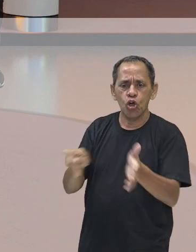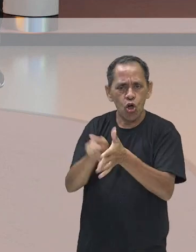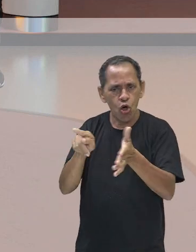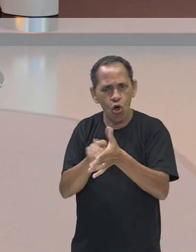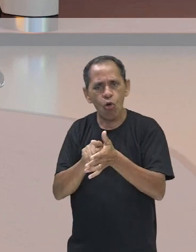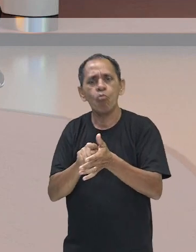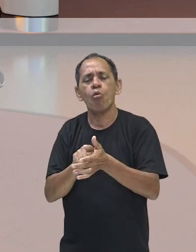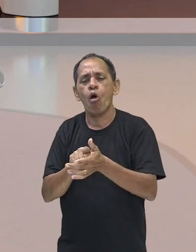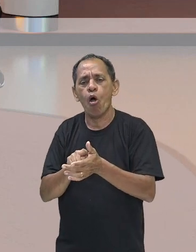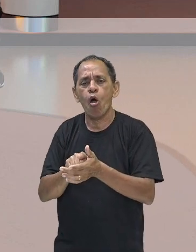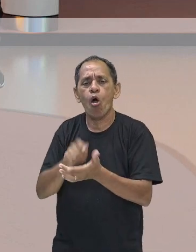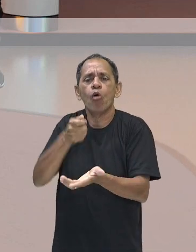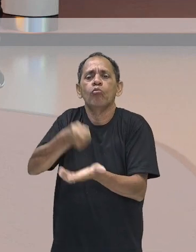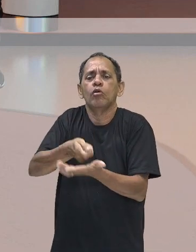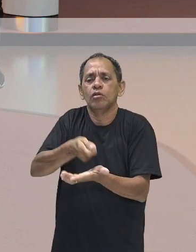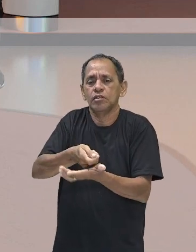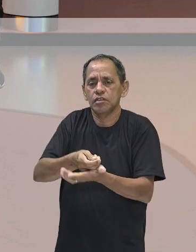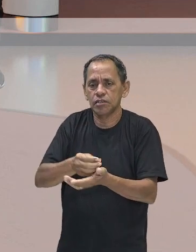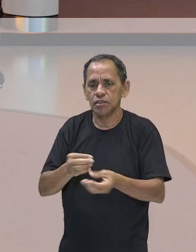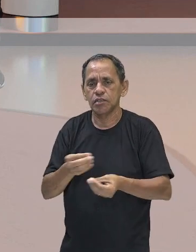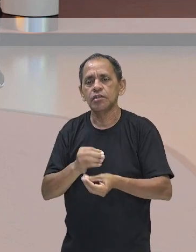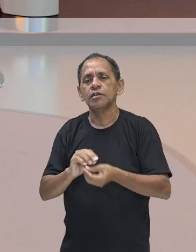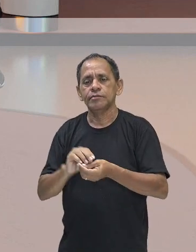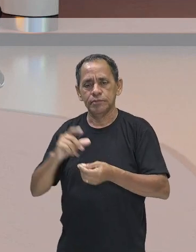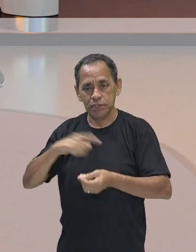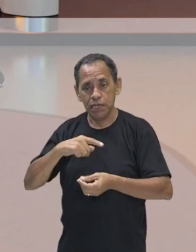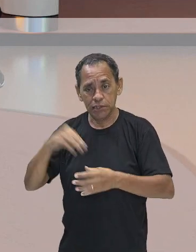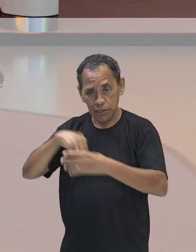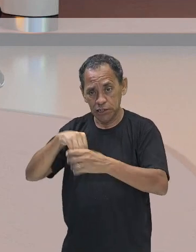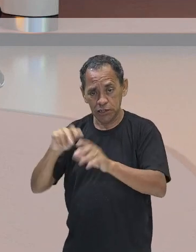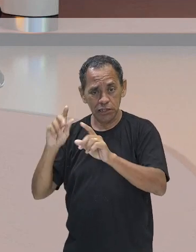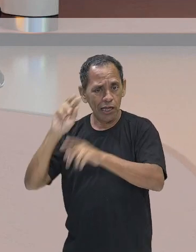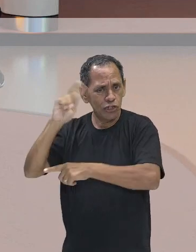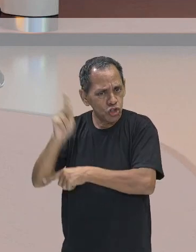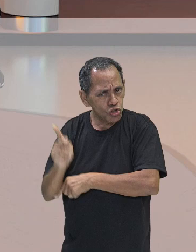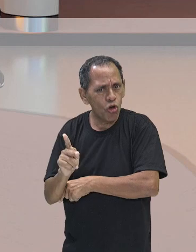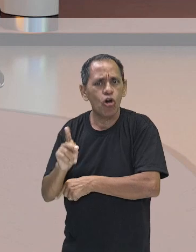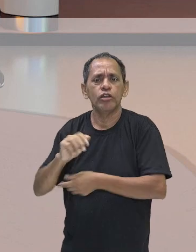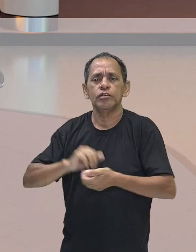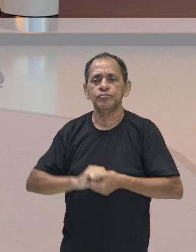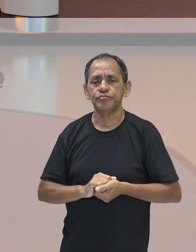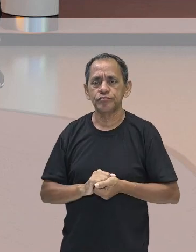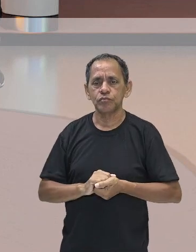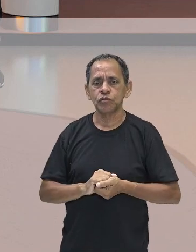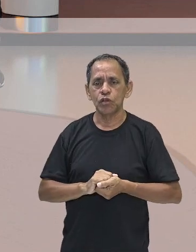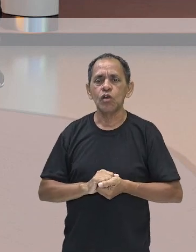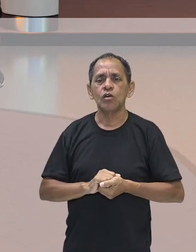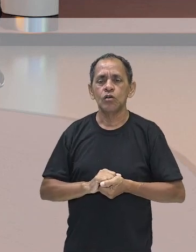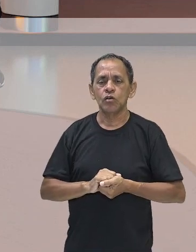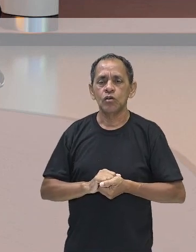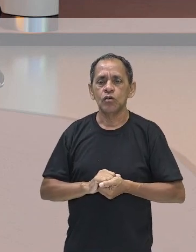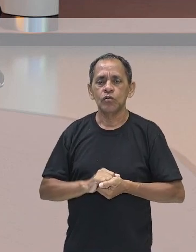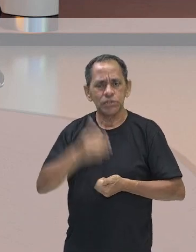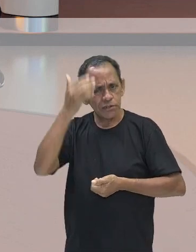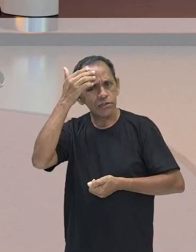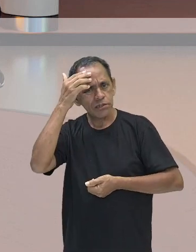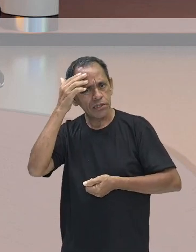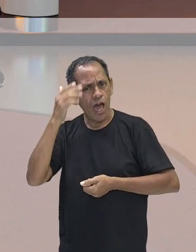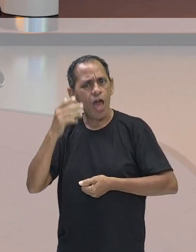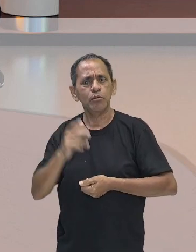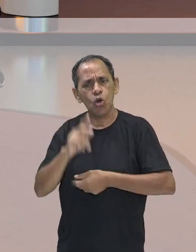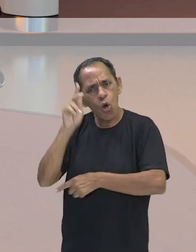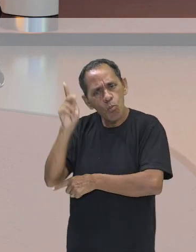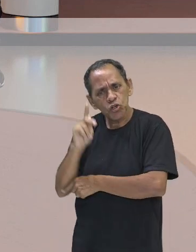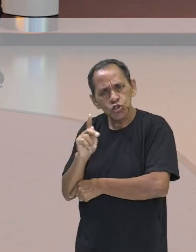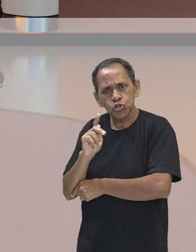ao longo de gerações. Histórias, galera. História que provavelmente você sabe, uma história que o seu avô contou para você, que a sua mãe contou para